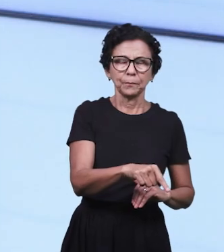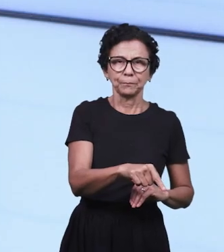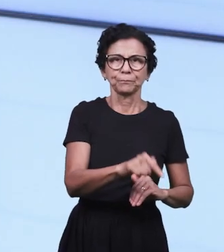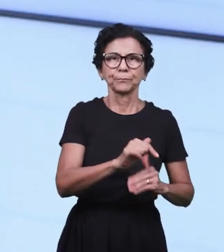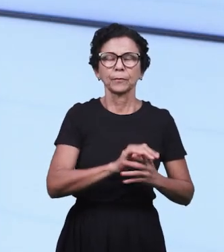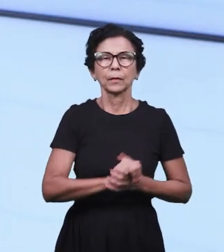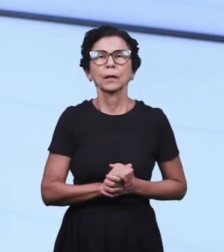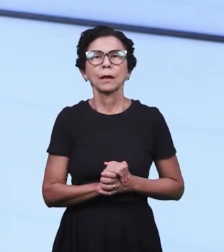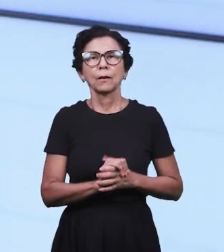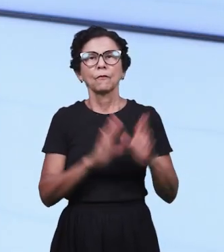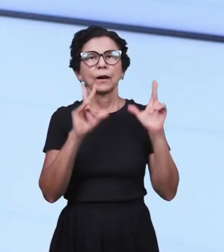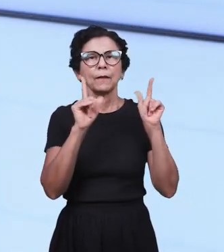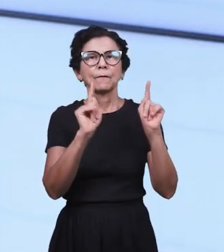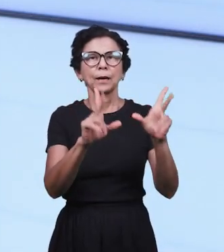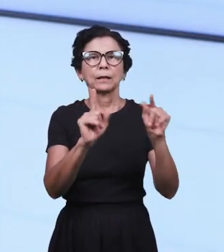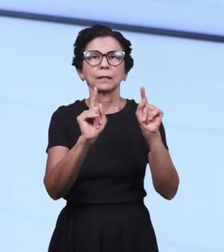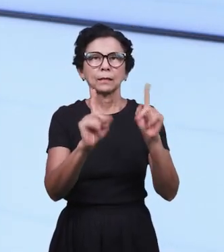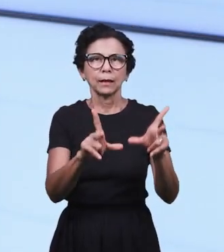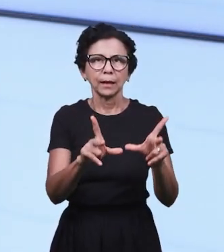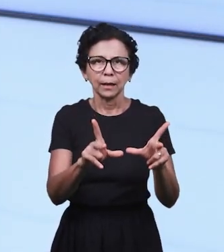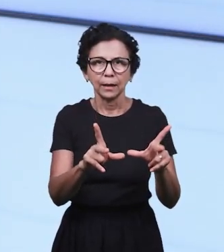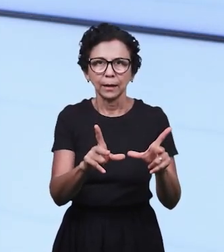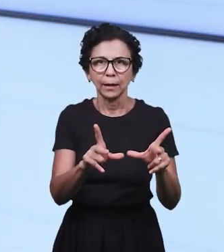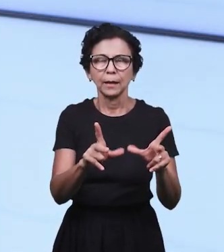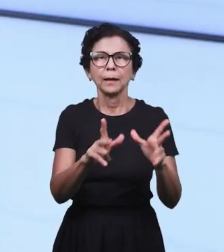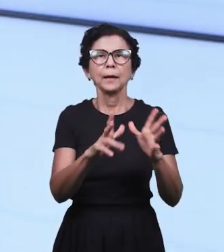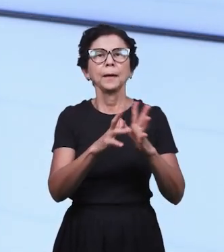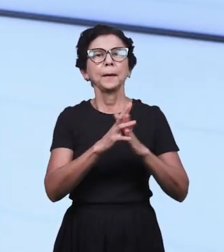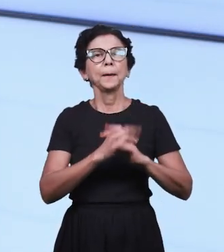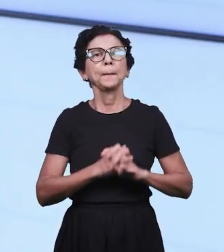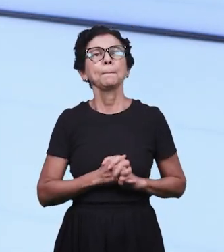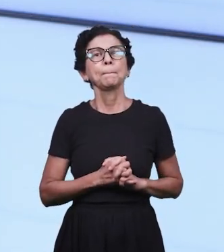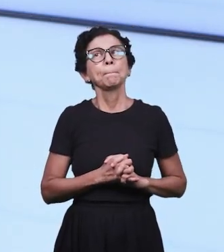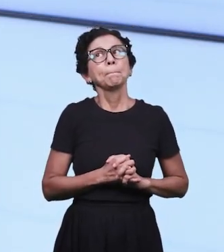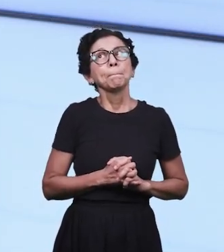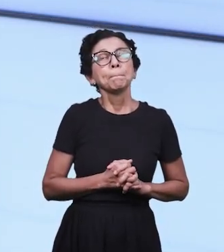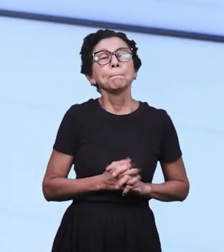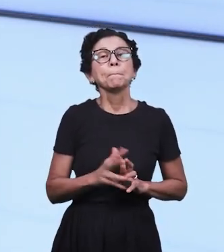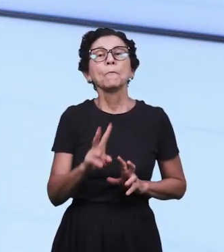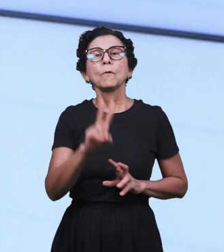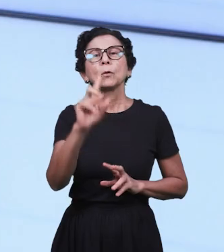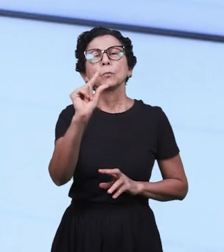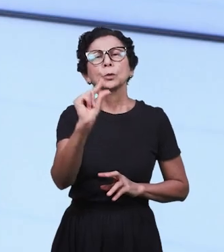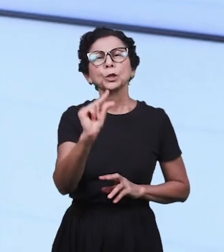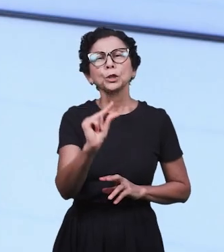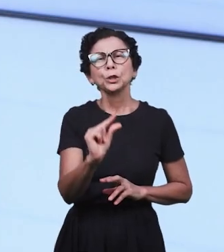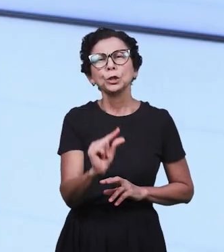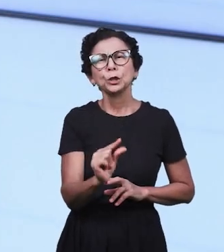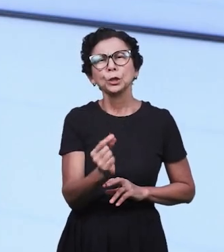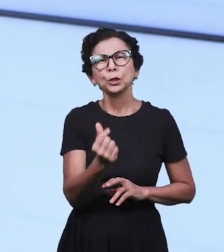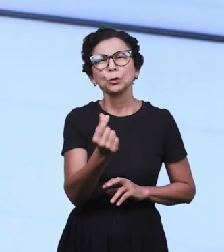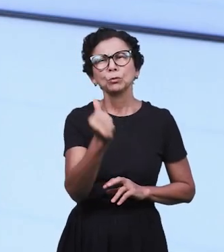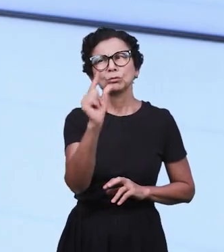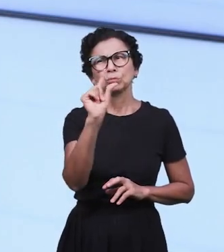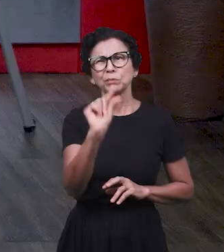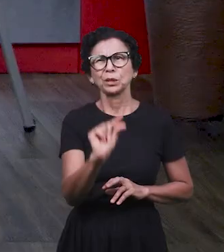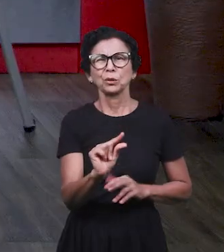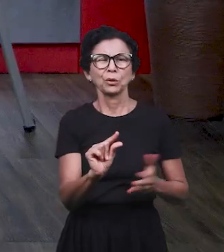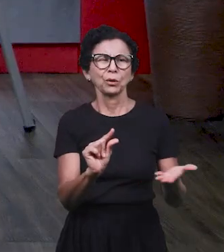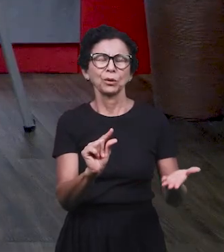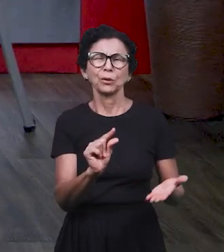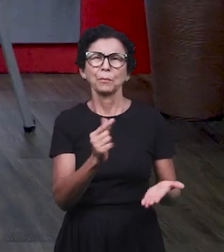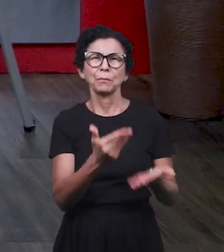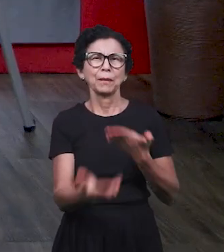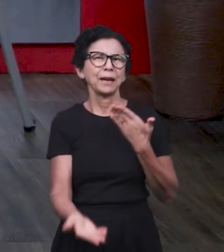ele acaba sendo vendido por um valor menor e às vezes bem menor do que realmente